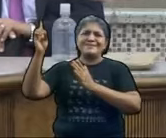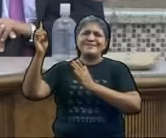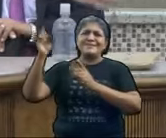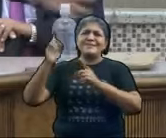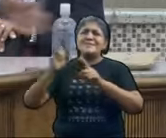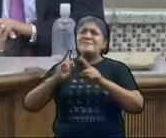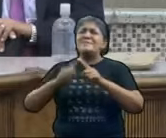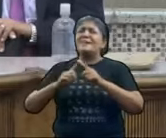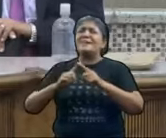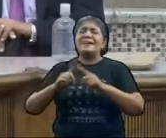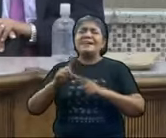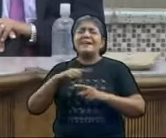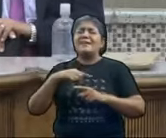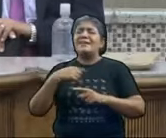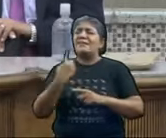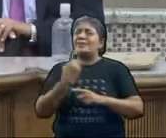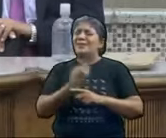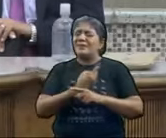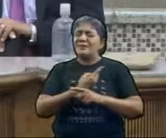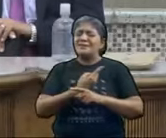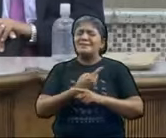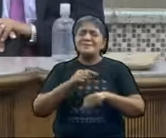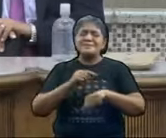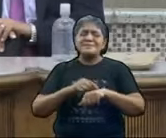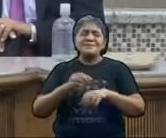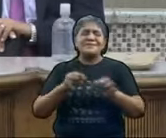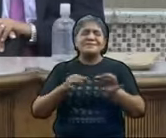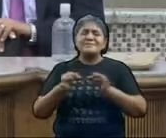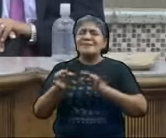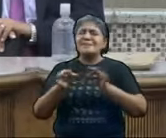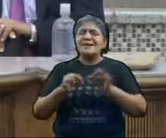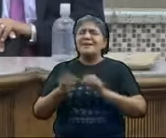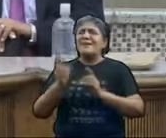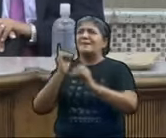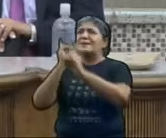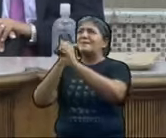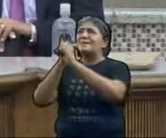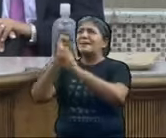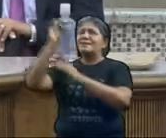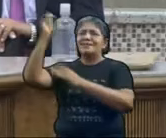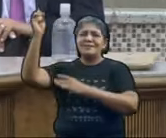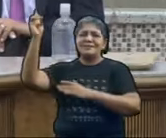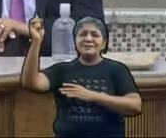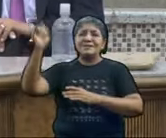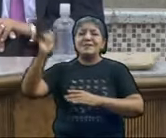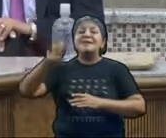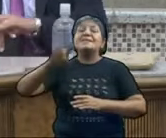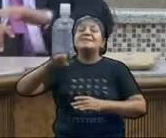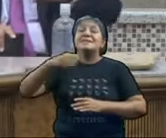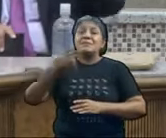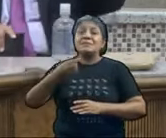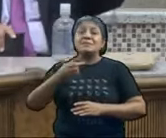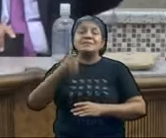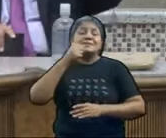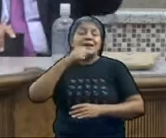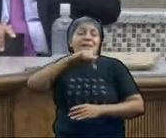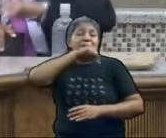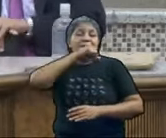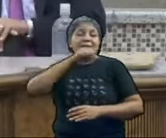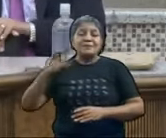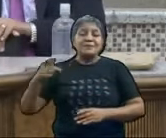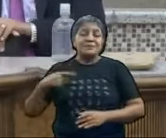hino conhecido nosso. Mas ela cantou um hino. E após cantar aquele hino, ela foi morar com Jesus lá na glória